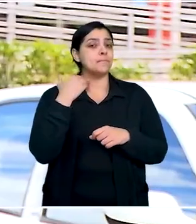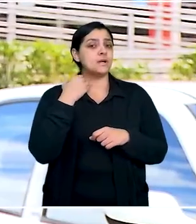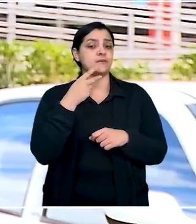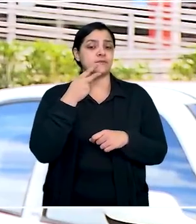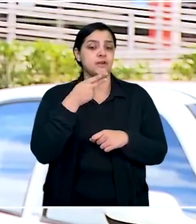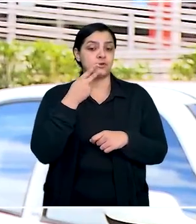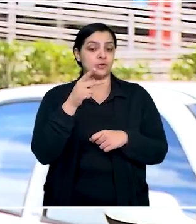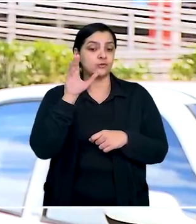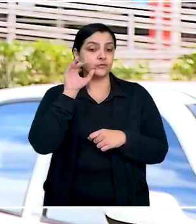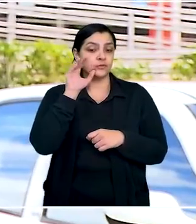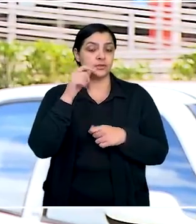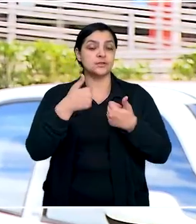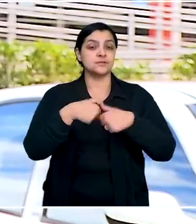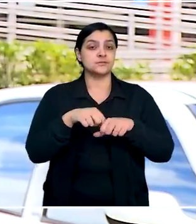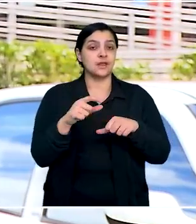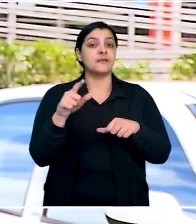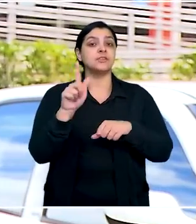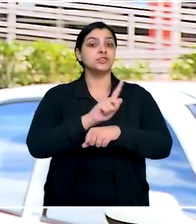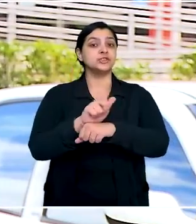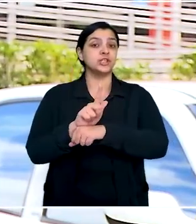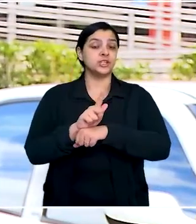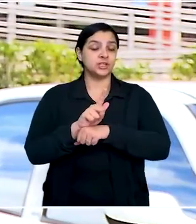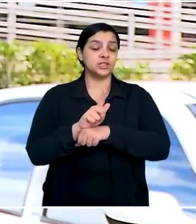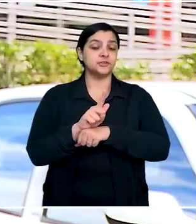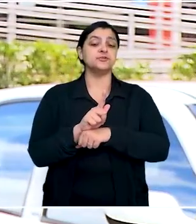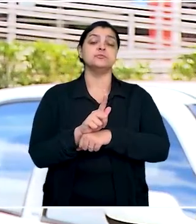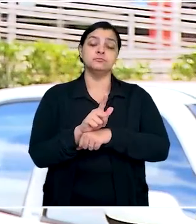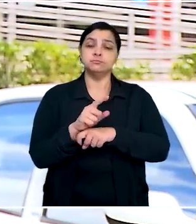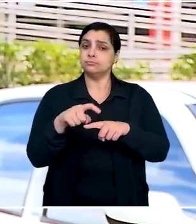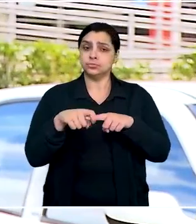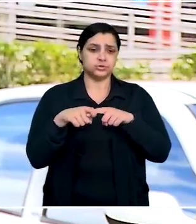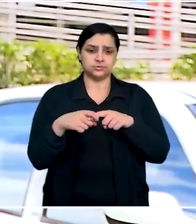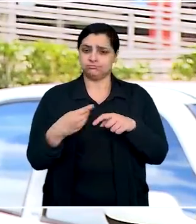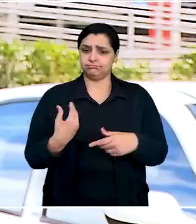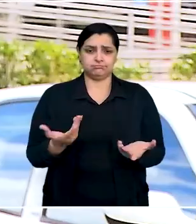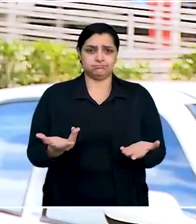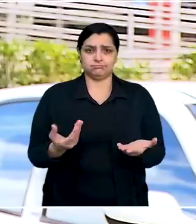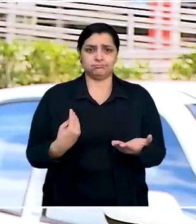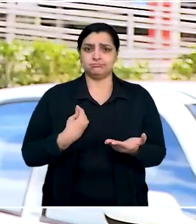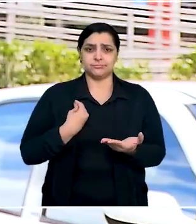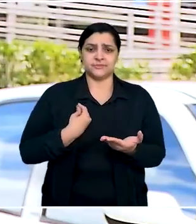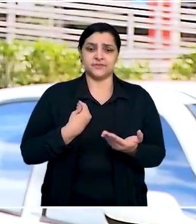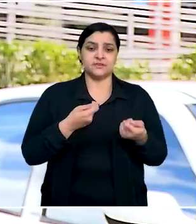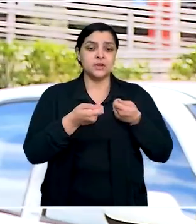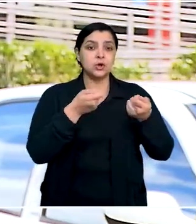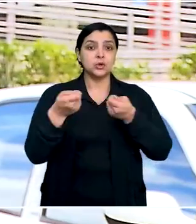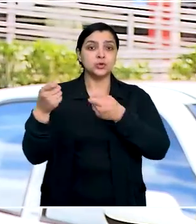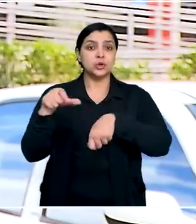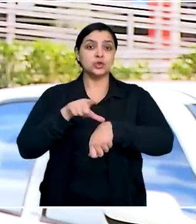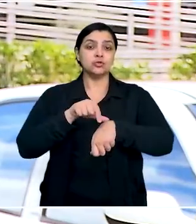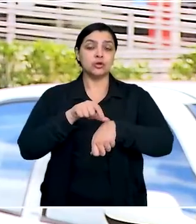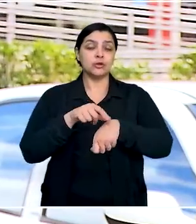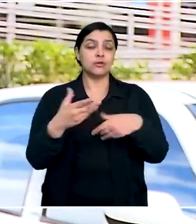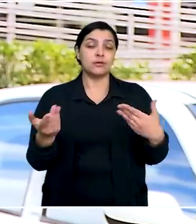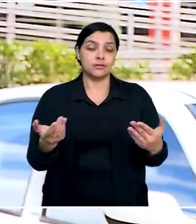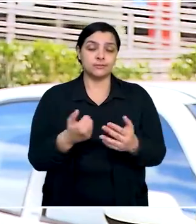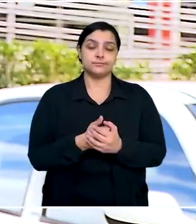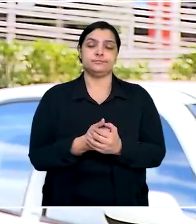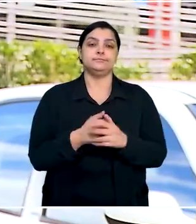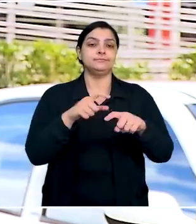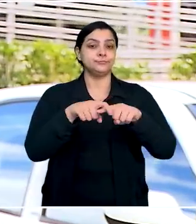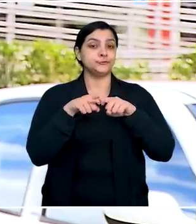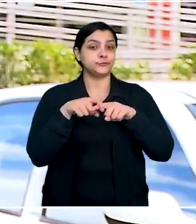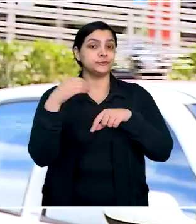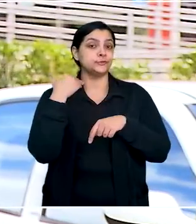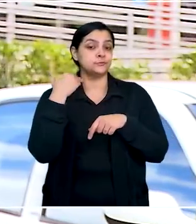banco alegou que o empregado ocupava cargo de gerência e, portanto, não estava sujeito ao controle de jornada. Além disso,